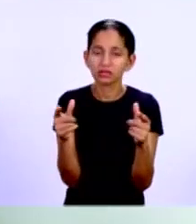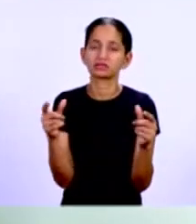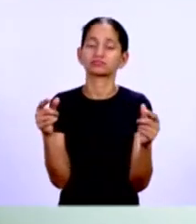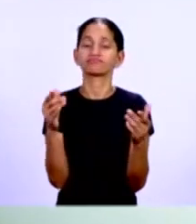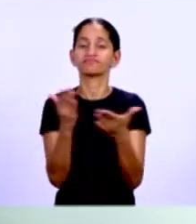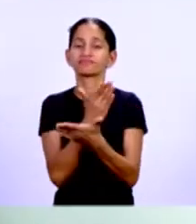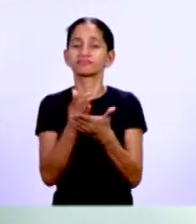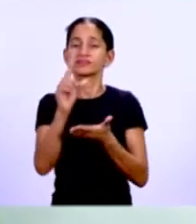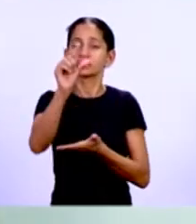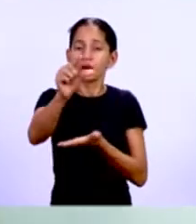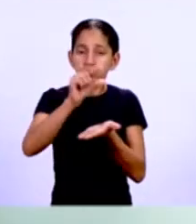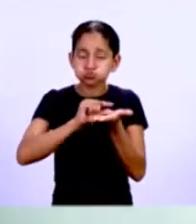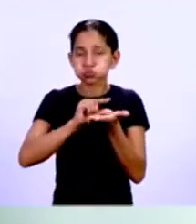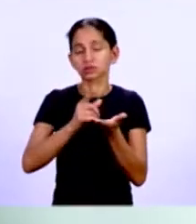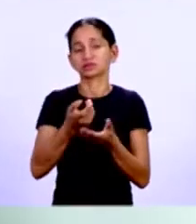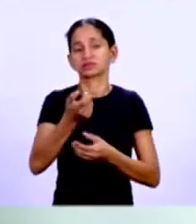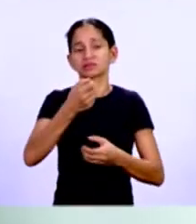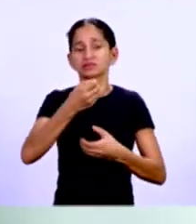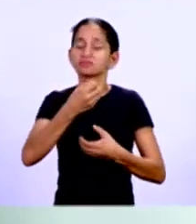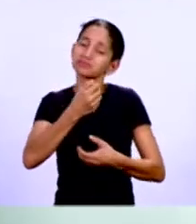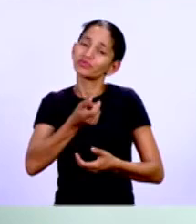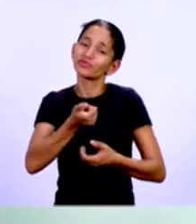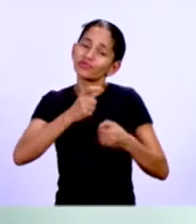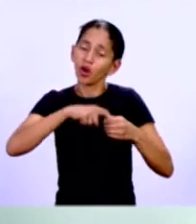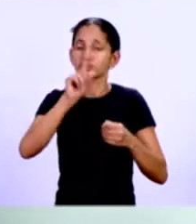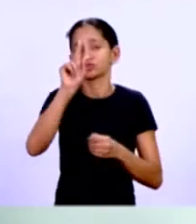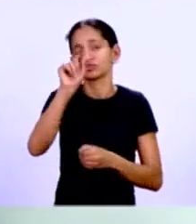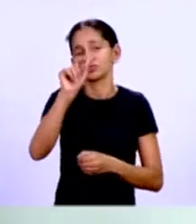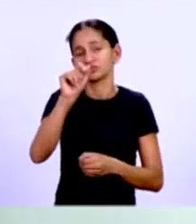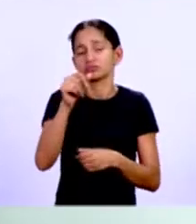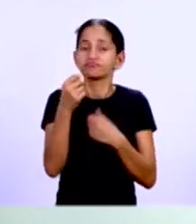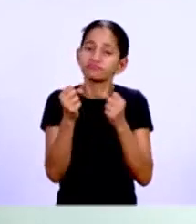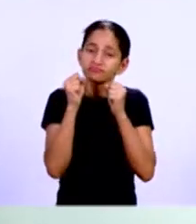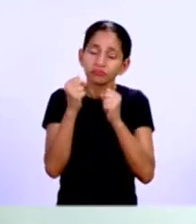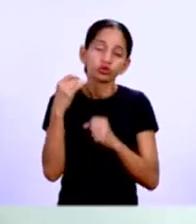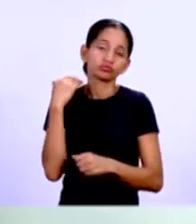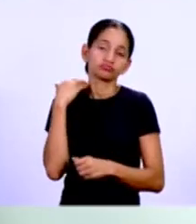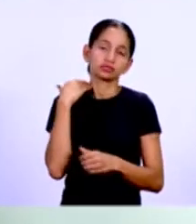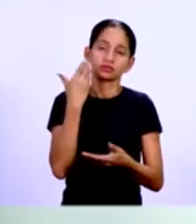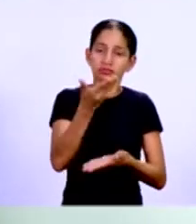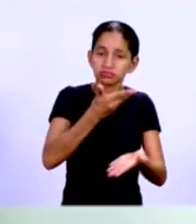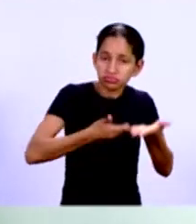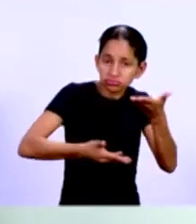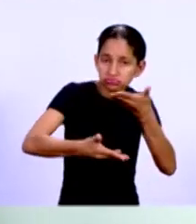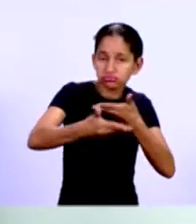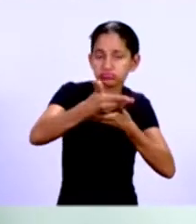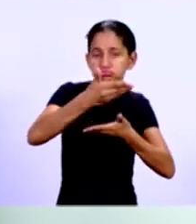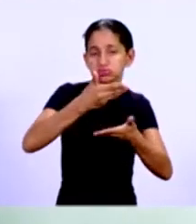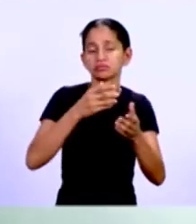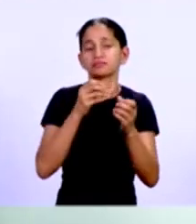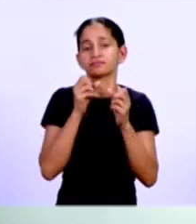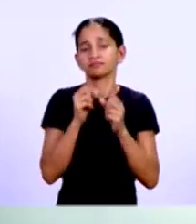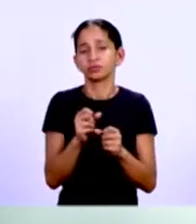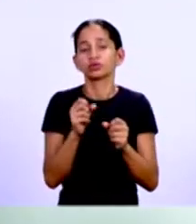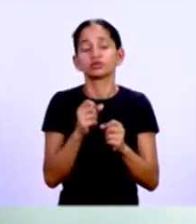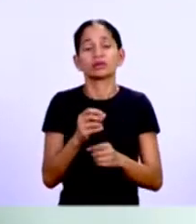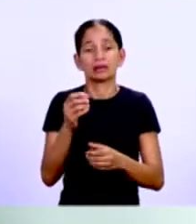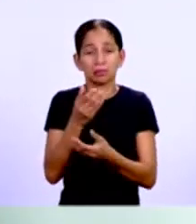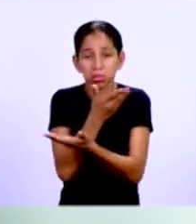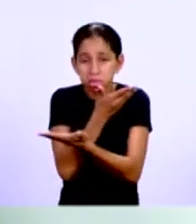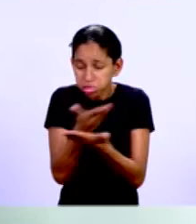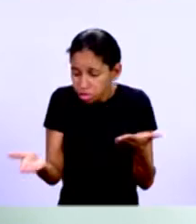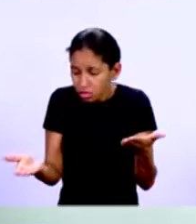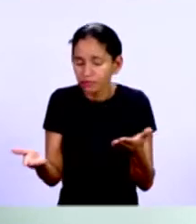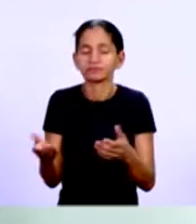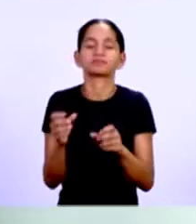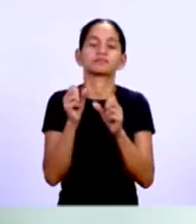para comprar sementes para a próxima plantação. É um tipo de produto que o banco oferece. Então, você, quando está na situação ali de produtor